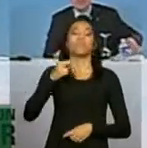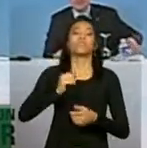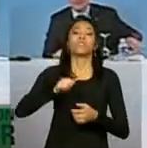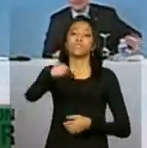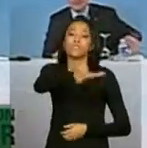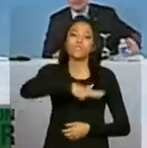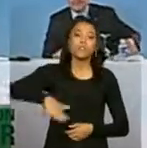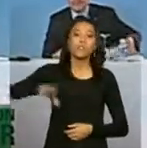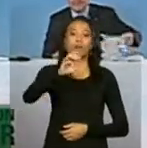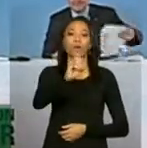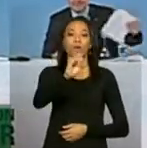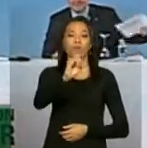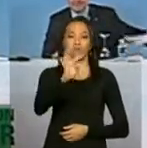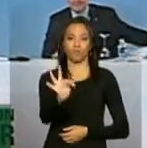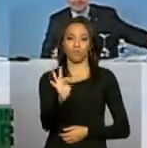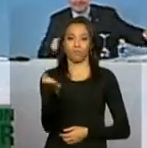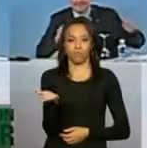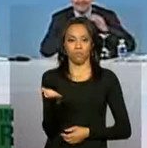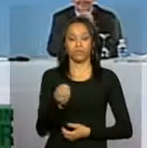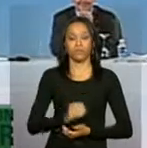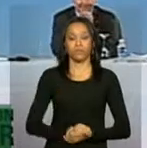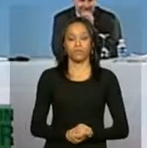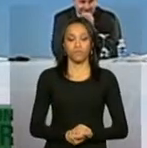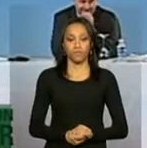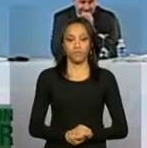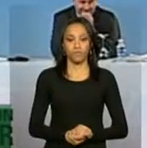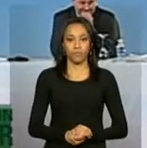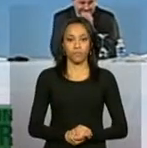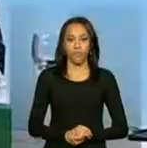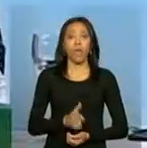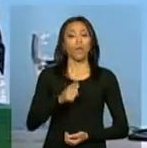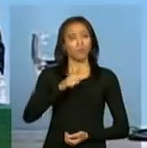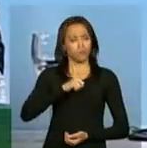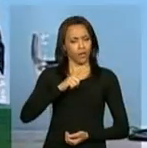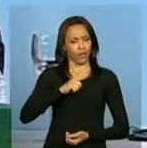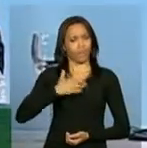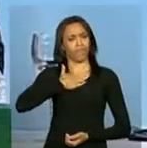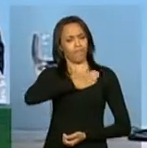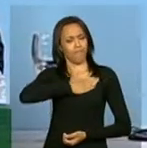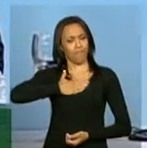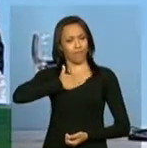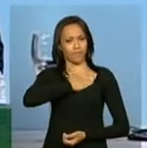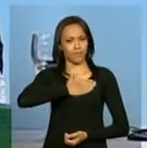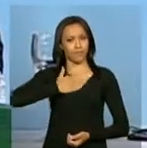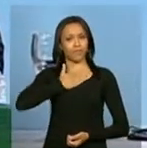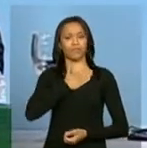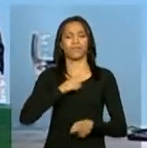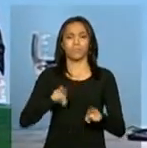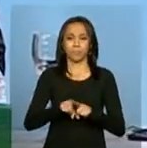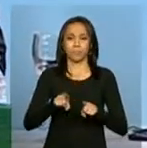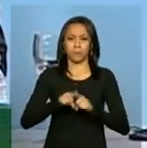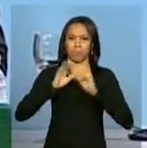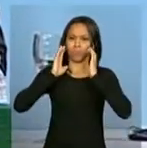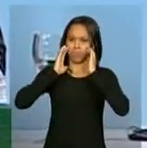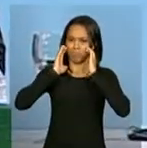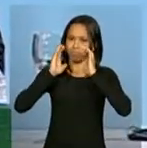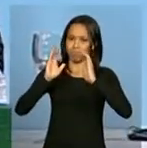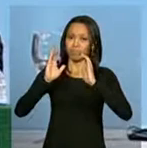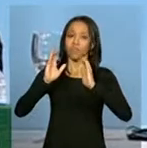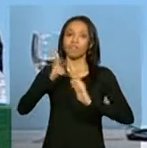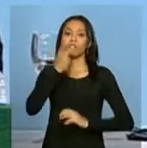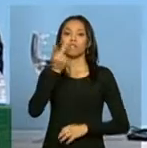Ryder. Eu tenho o prazer e a honra de